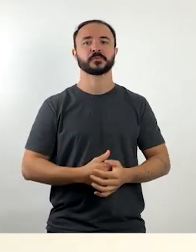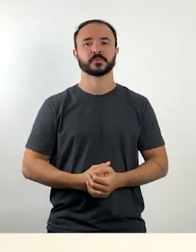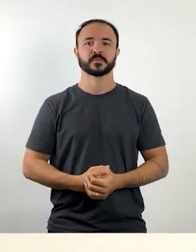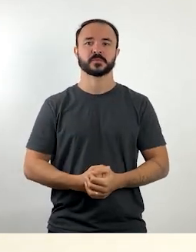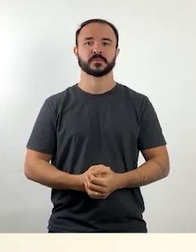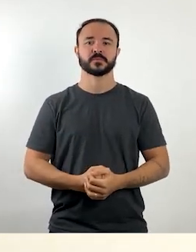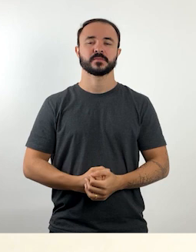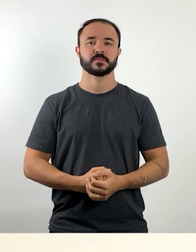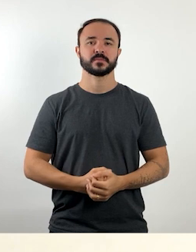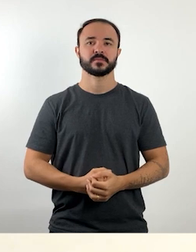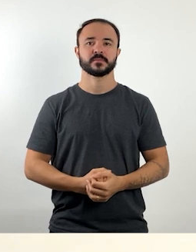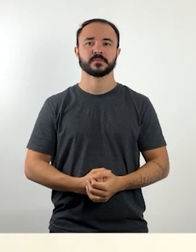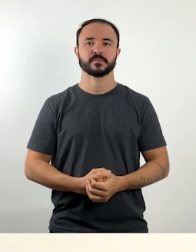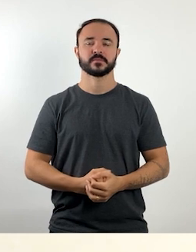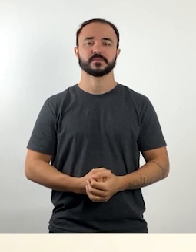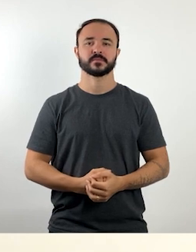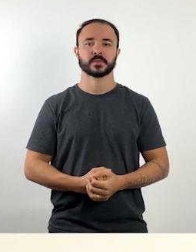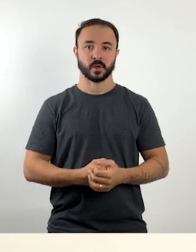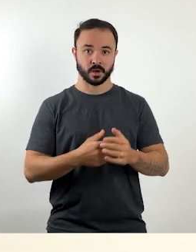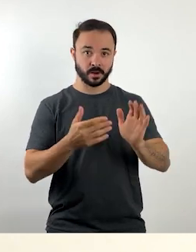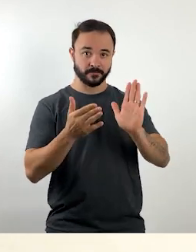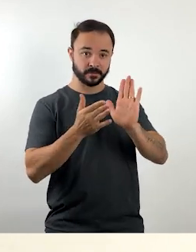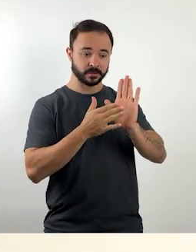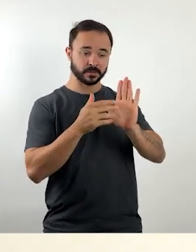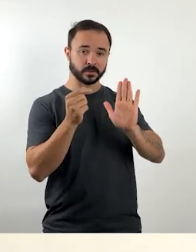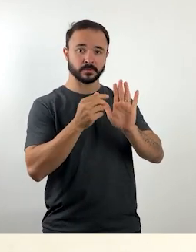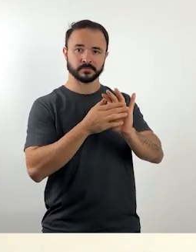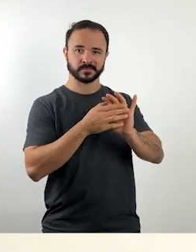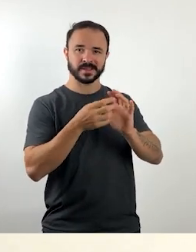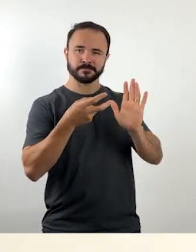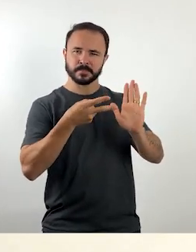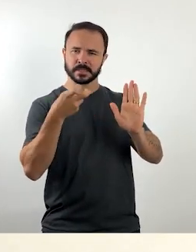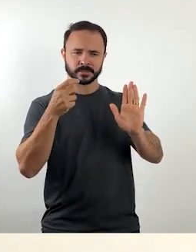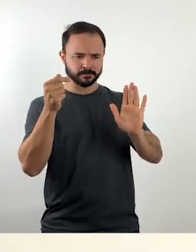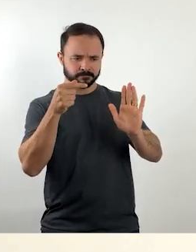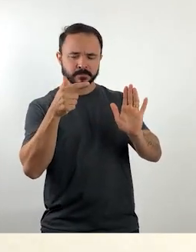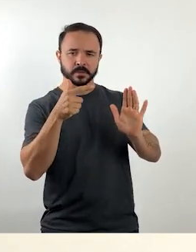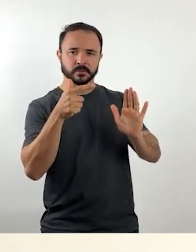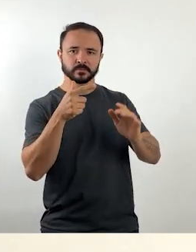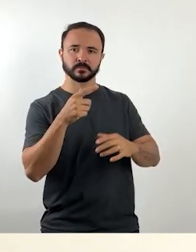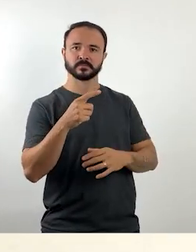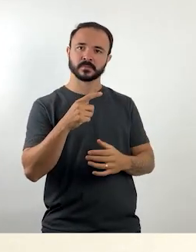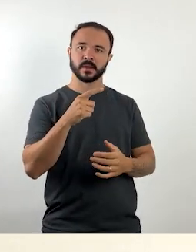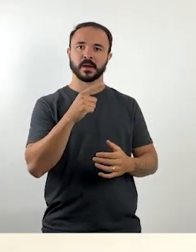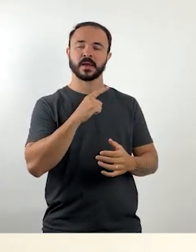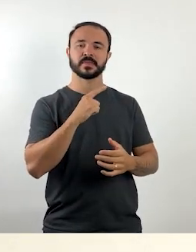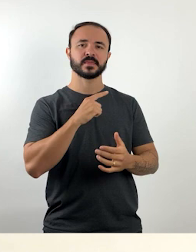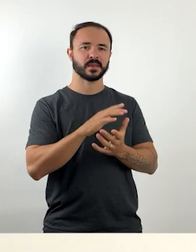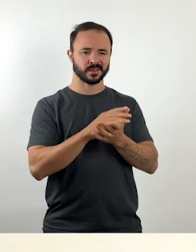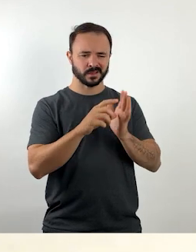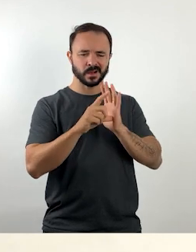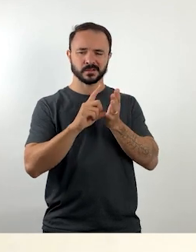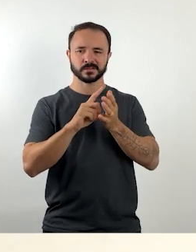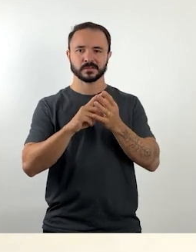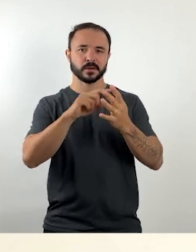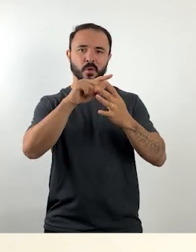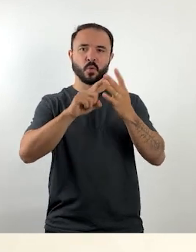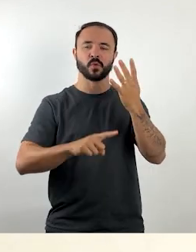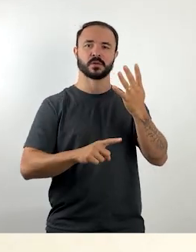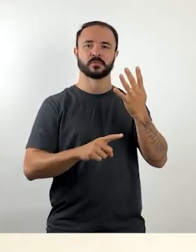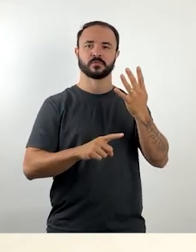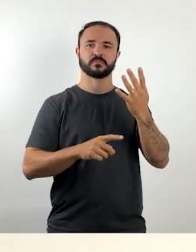tá? Aqui na frente. Você vai perceber que nós tínhamos colocado